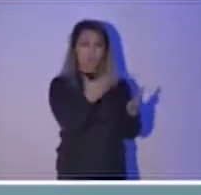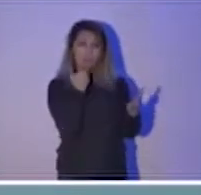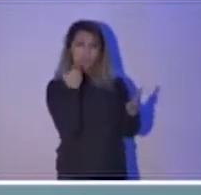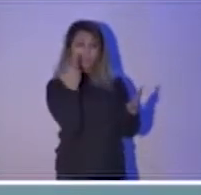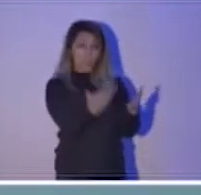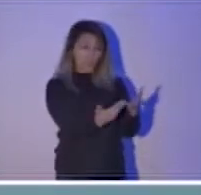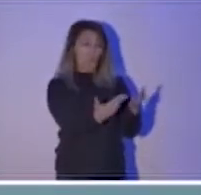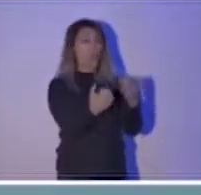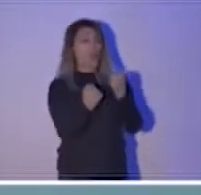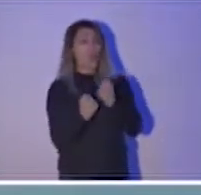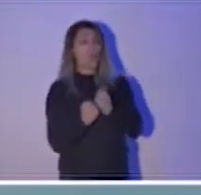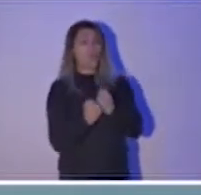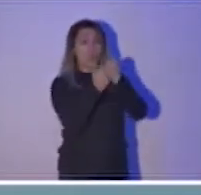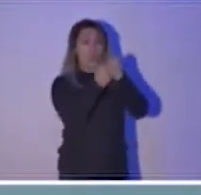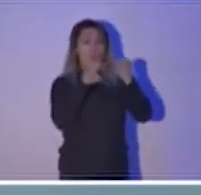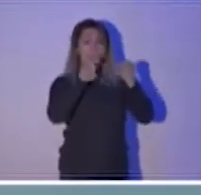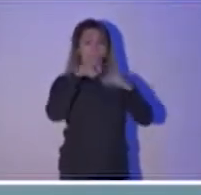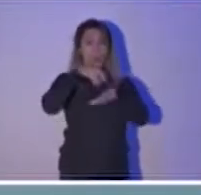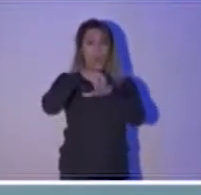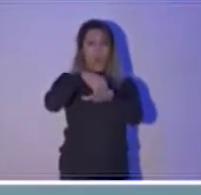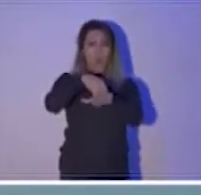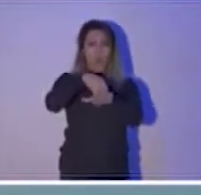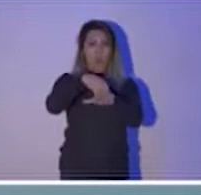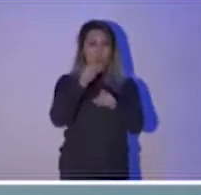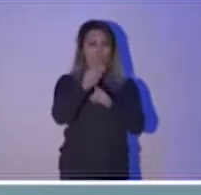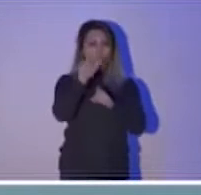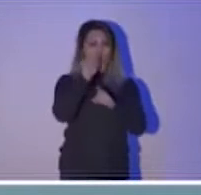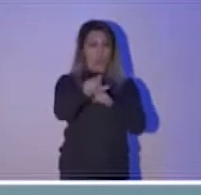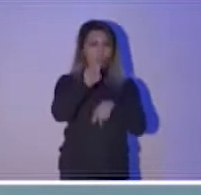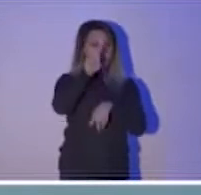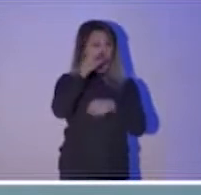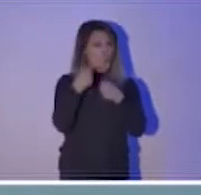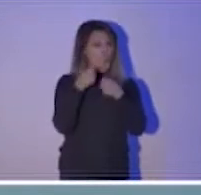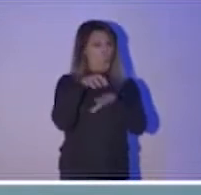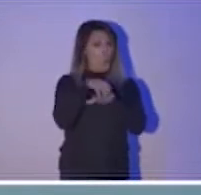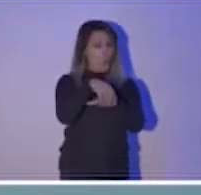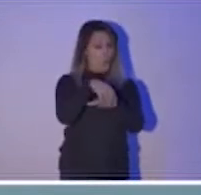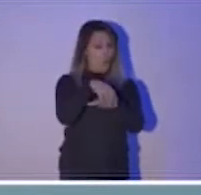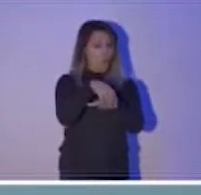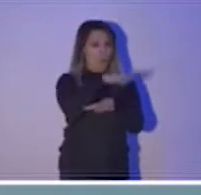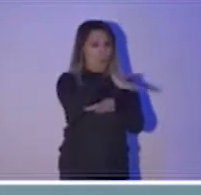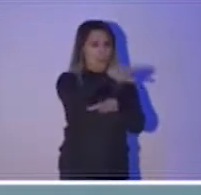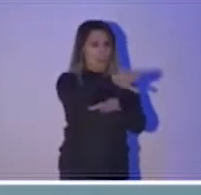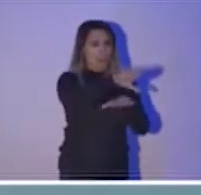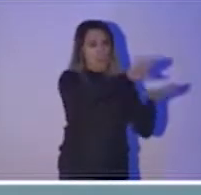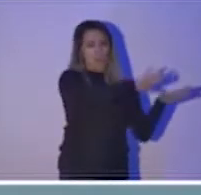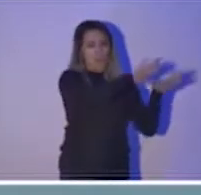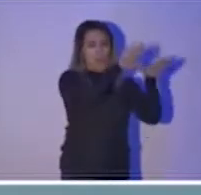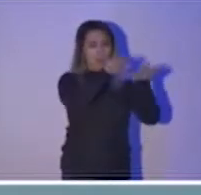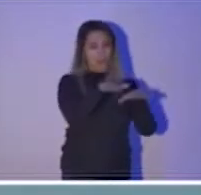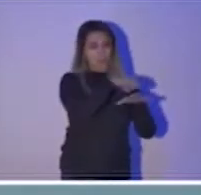comunidade apoiar, alugar 5 ônibus, levar 300 crianças para um teatro. Elas